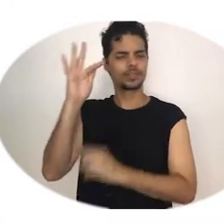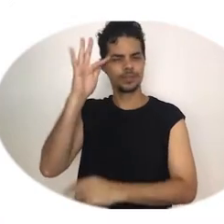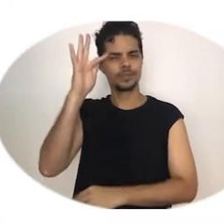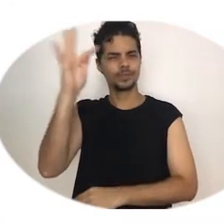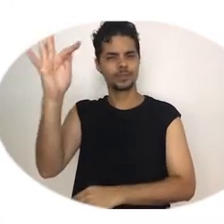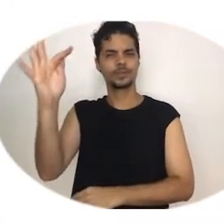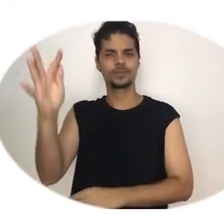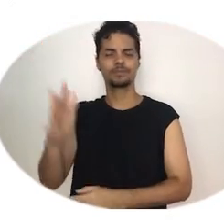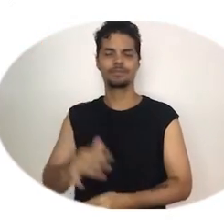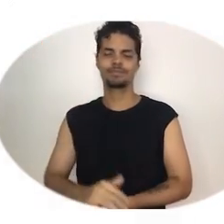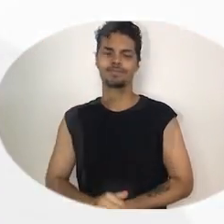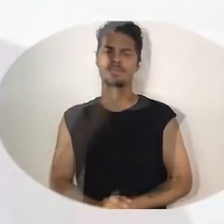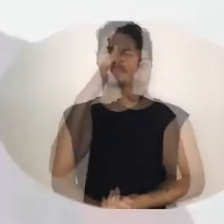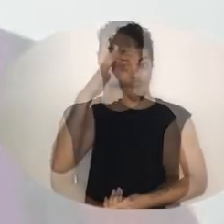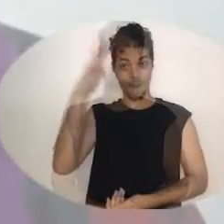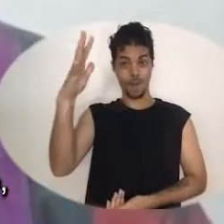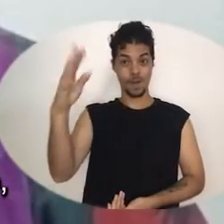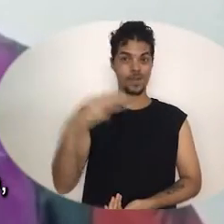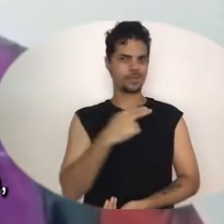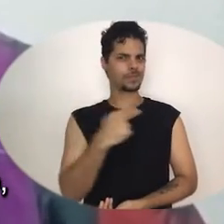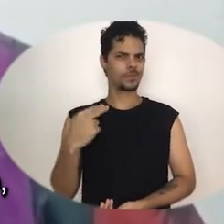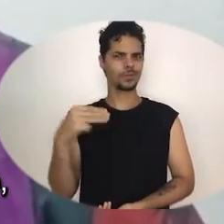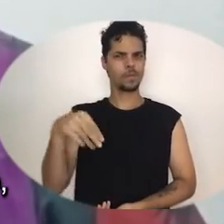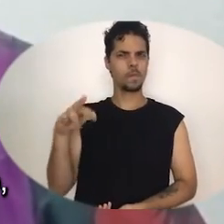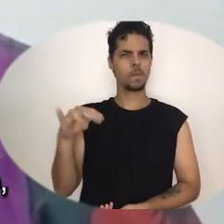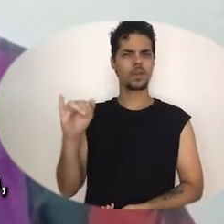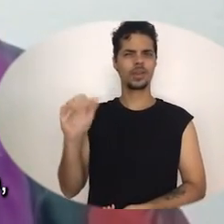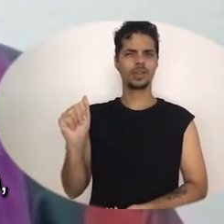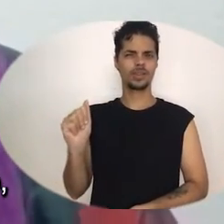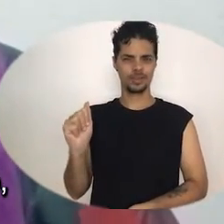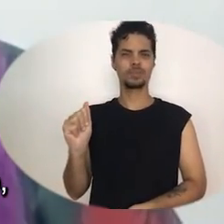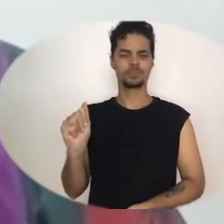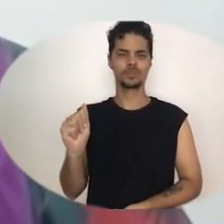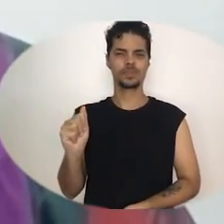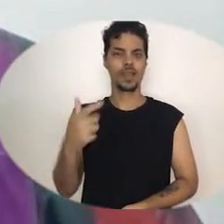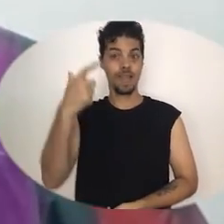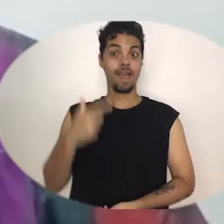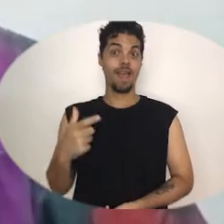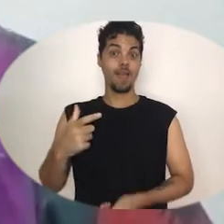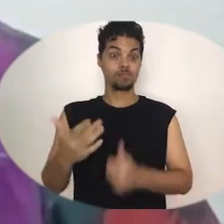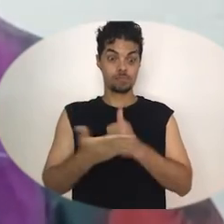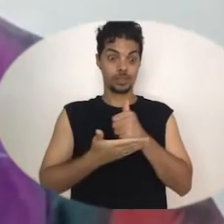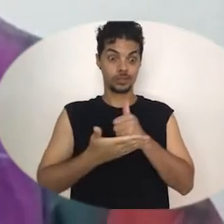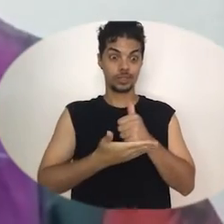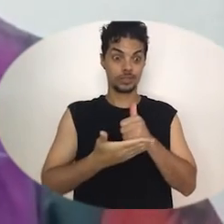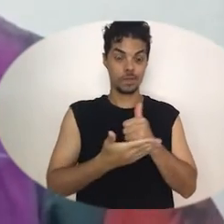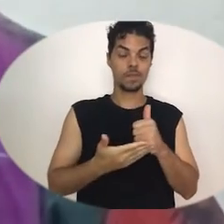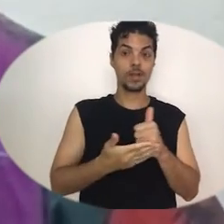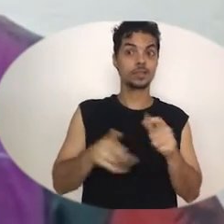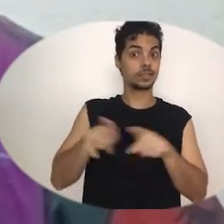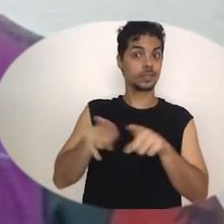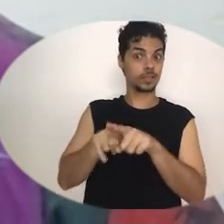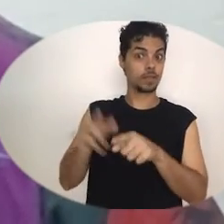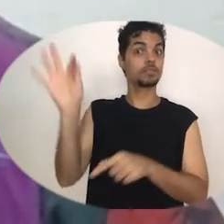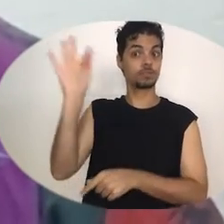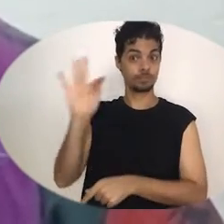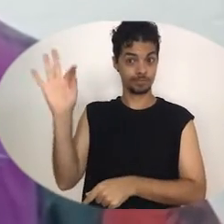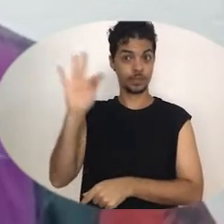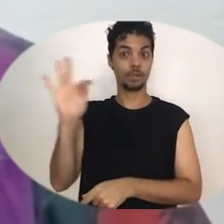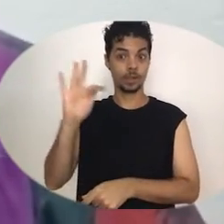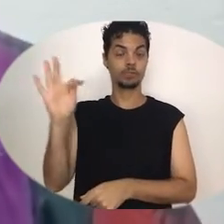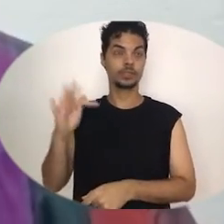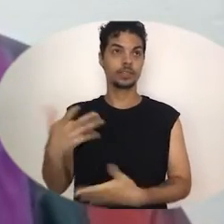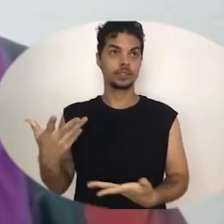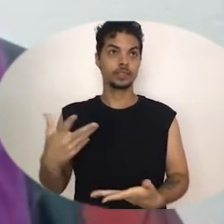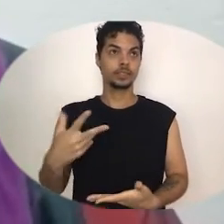Ainda tem esperança nisso. Oiê, sou a professora Maria Beatriz Porto, da Educação Básica e Superior aqui no Rio de